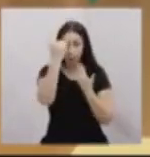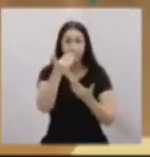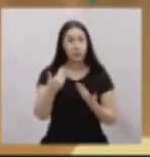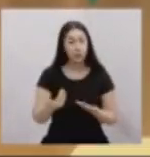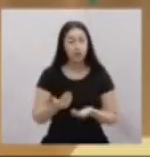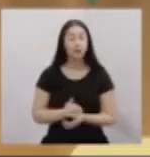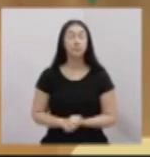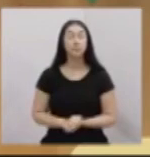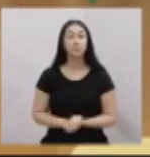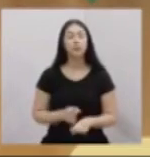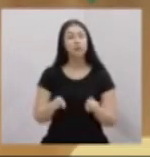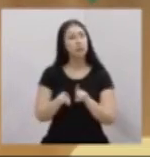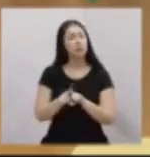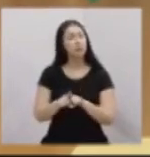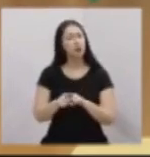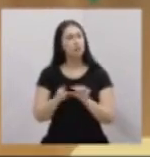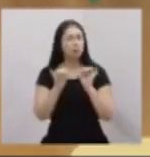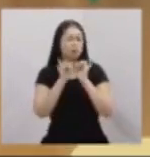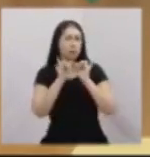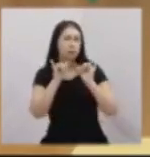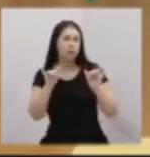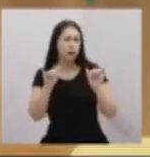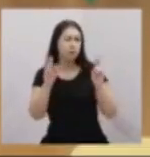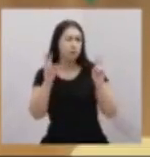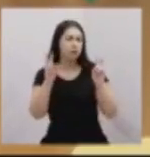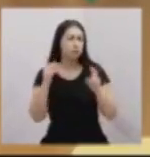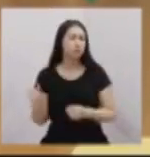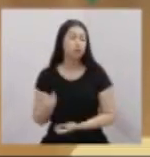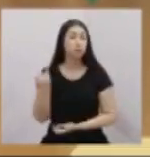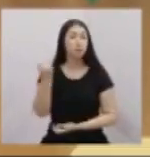aqui uma mensagem muito importante.